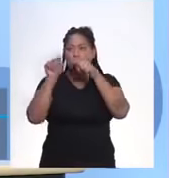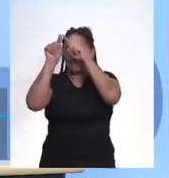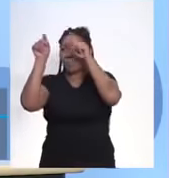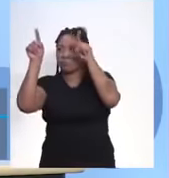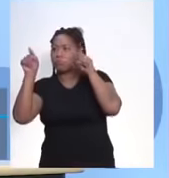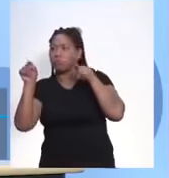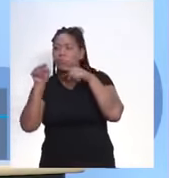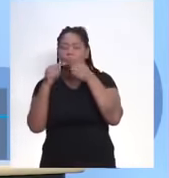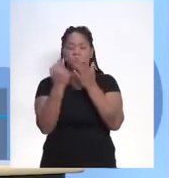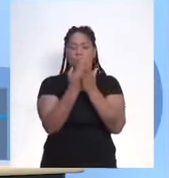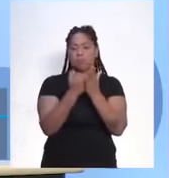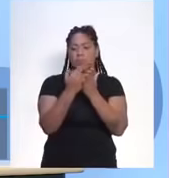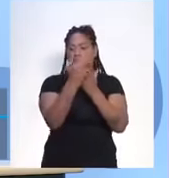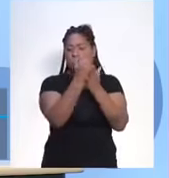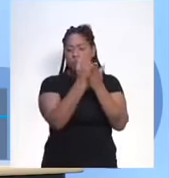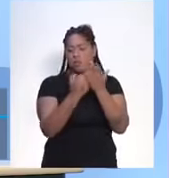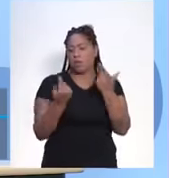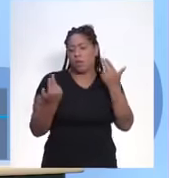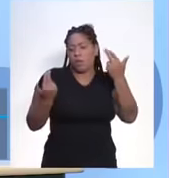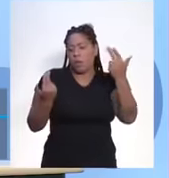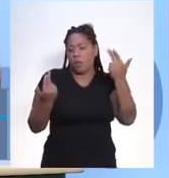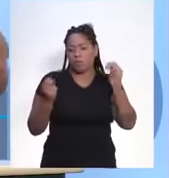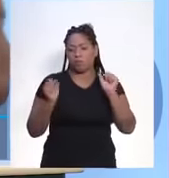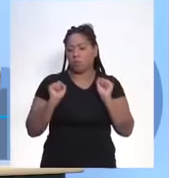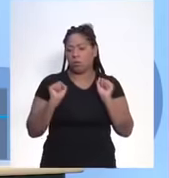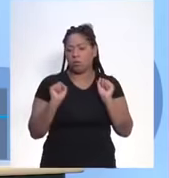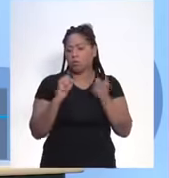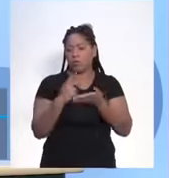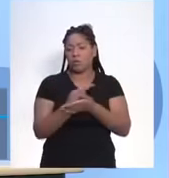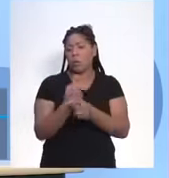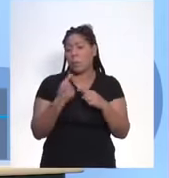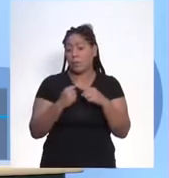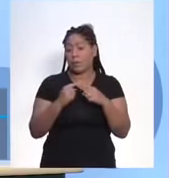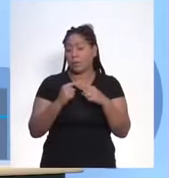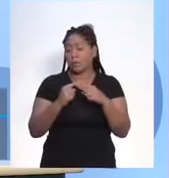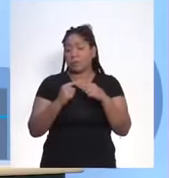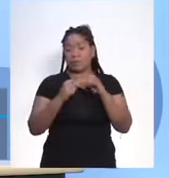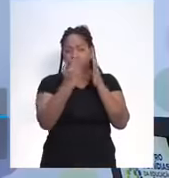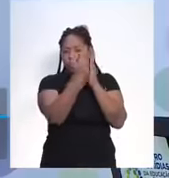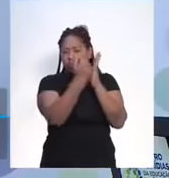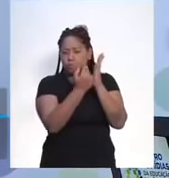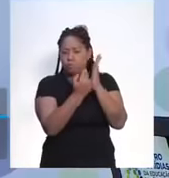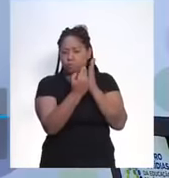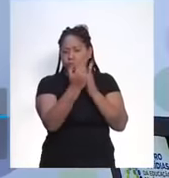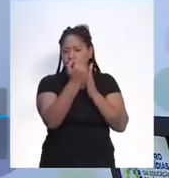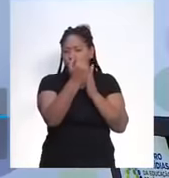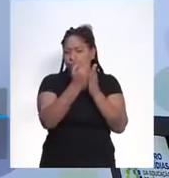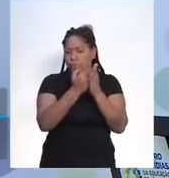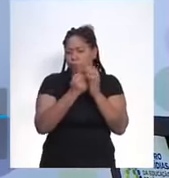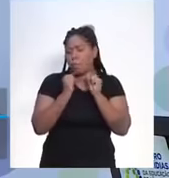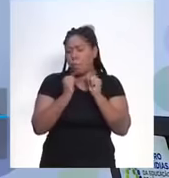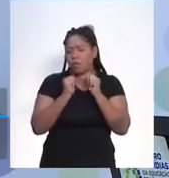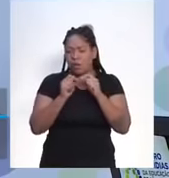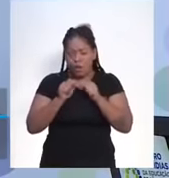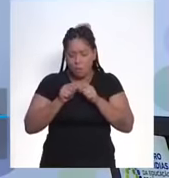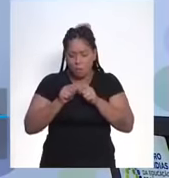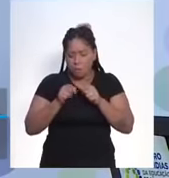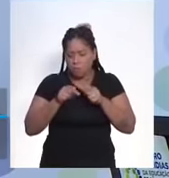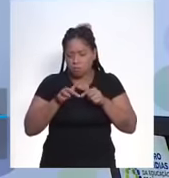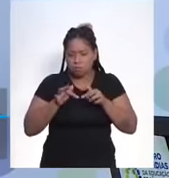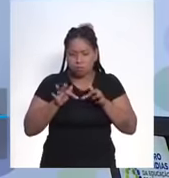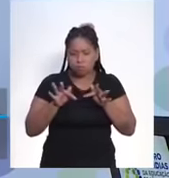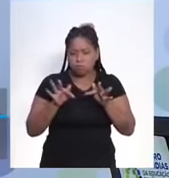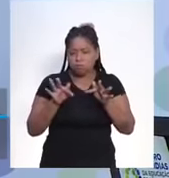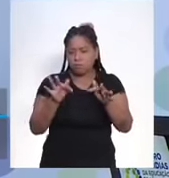problema algum essa coincidência existe né porque o plano ele é infinito na verdade né Isso mesmo então basicamente aí é são